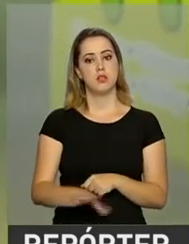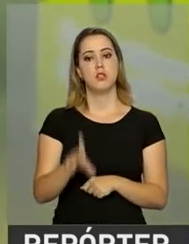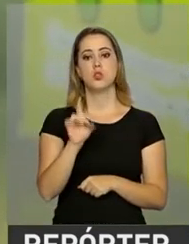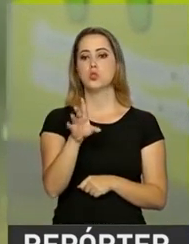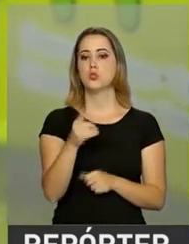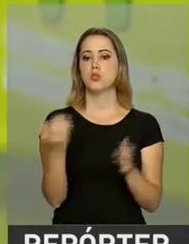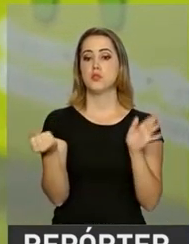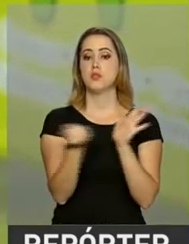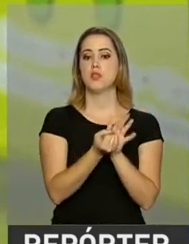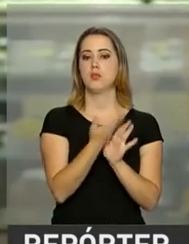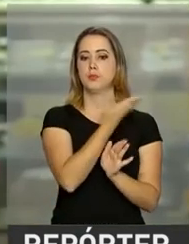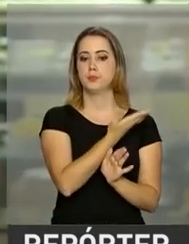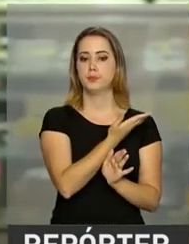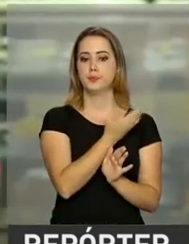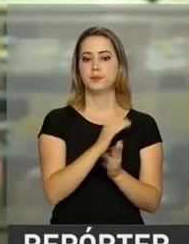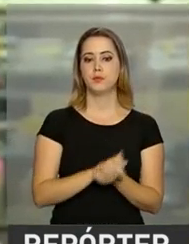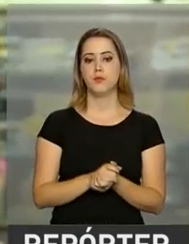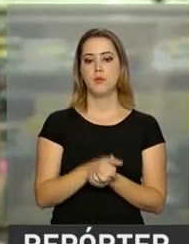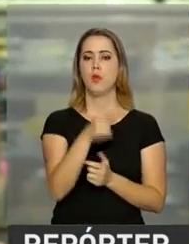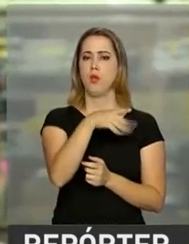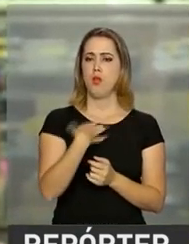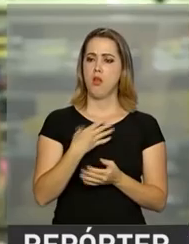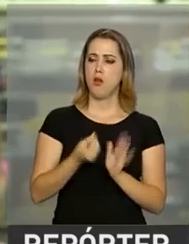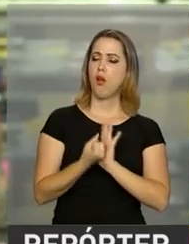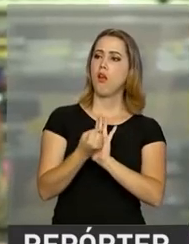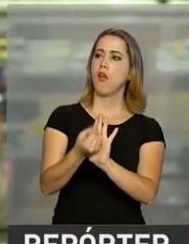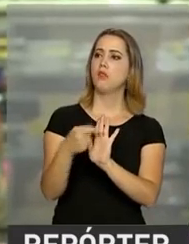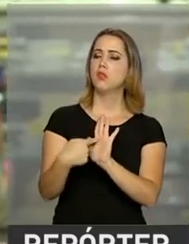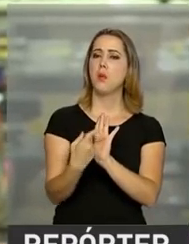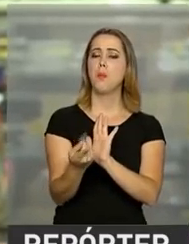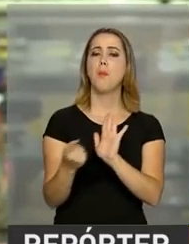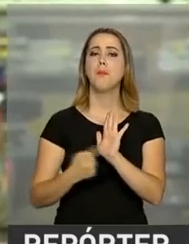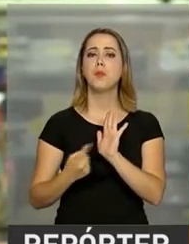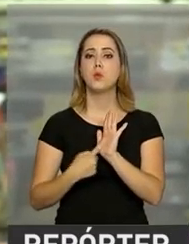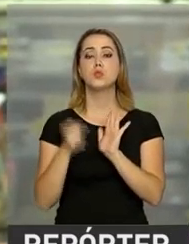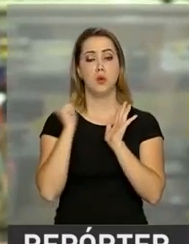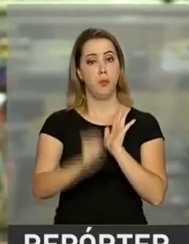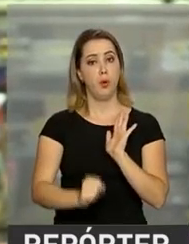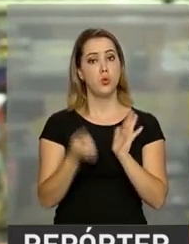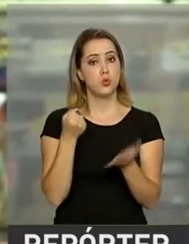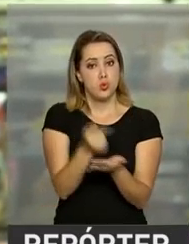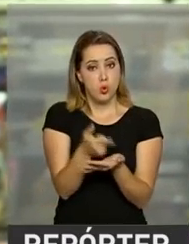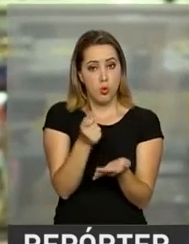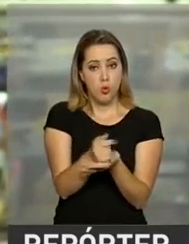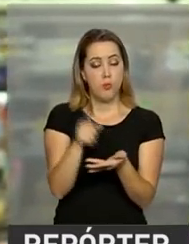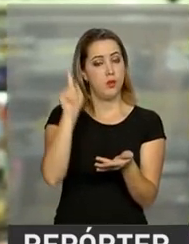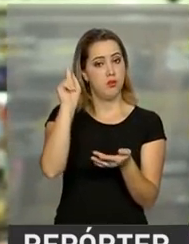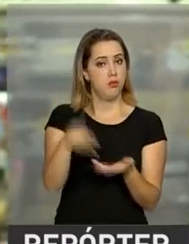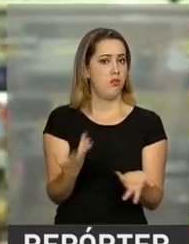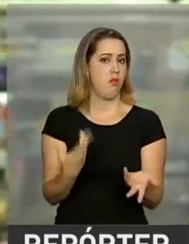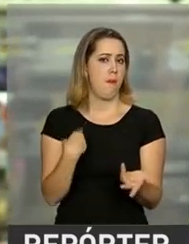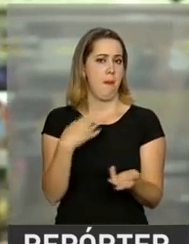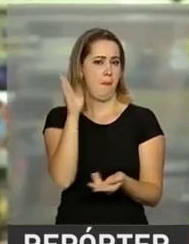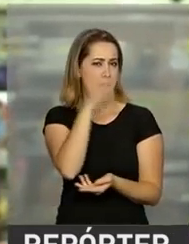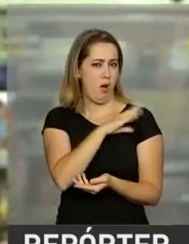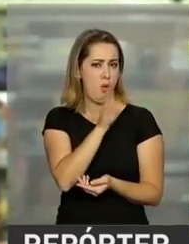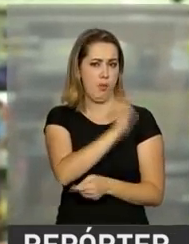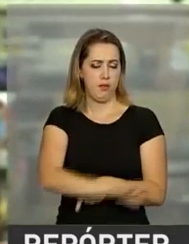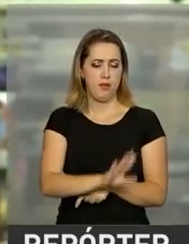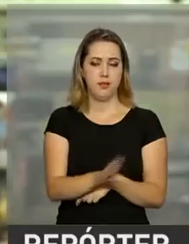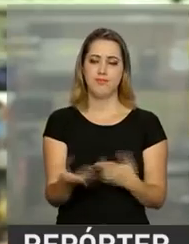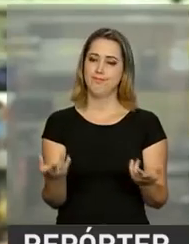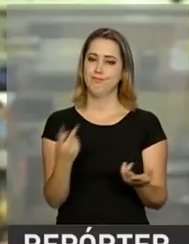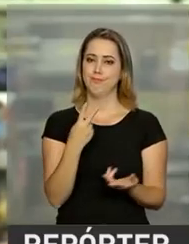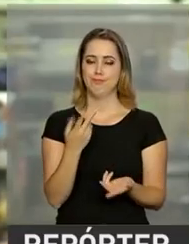com o selo do imetro o imetro ele vai te dar esse certificado de que você pode comprar um produto que de fato não venha fazer mal uma criança né